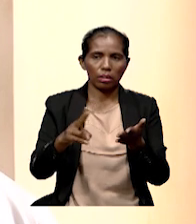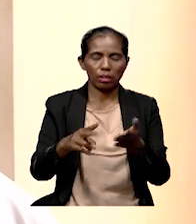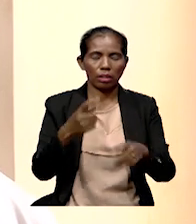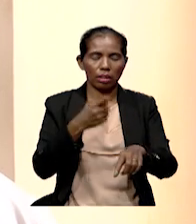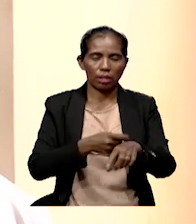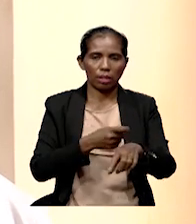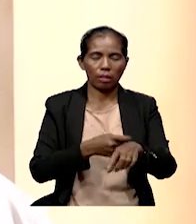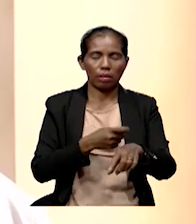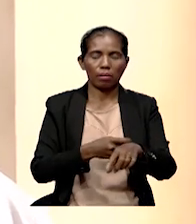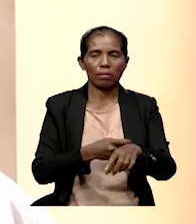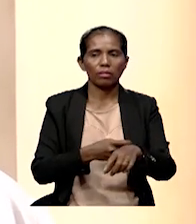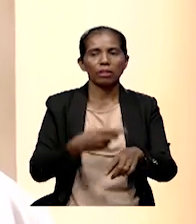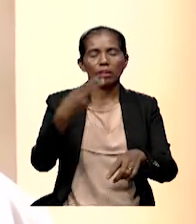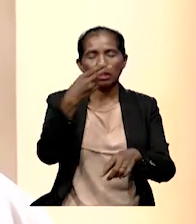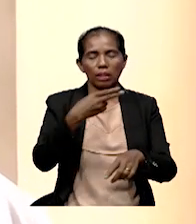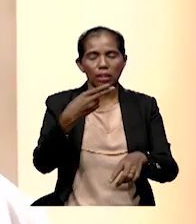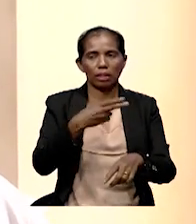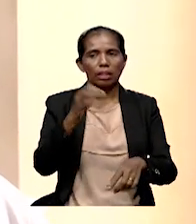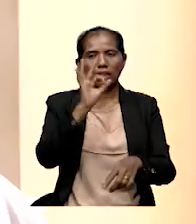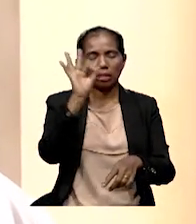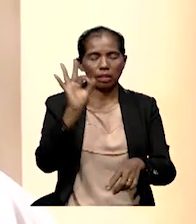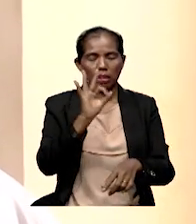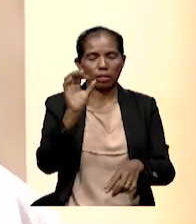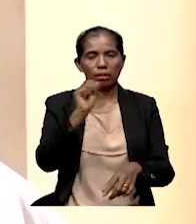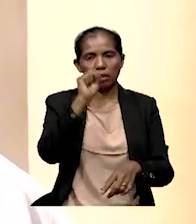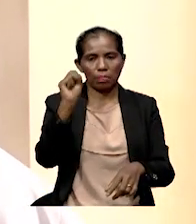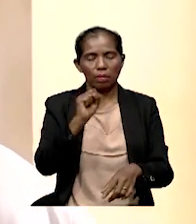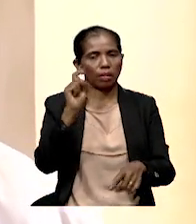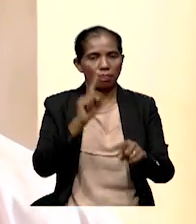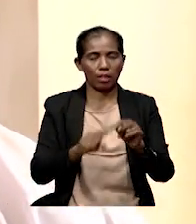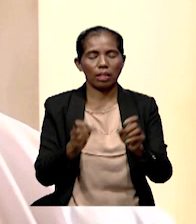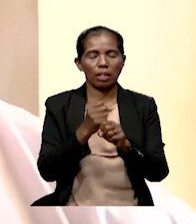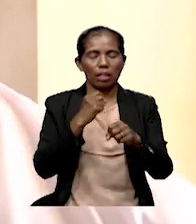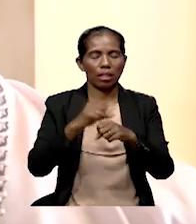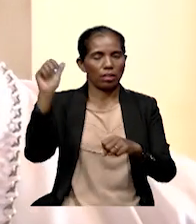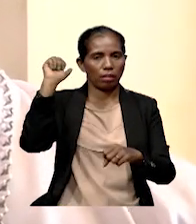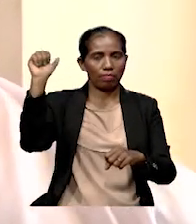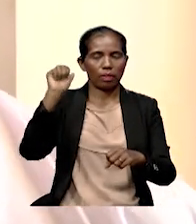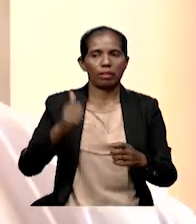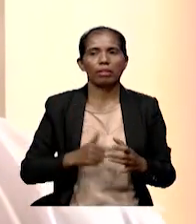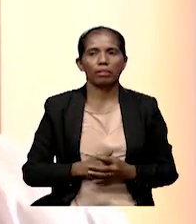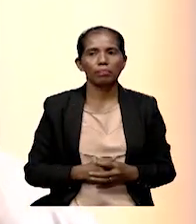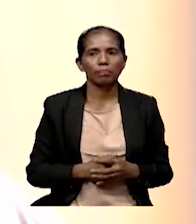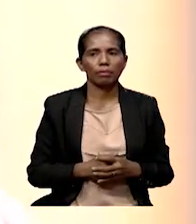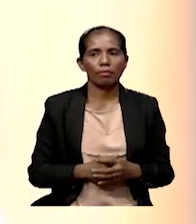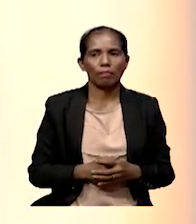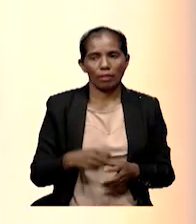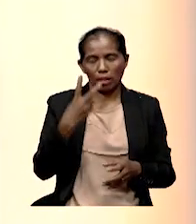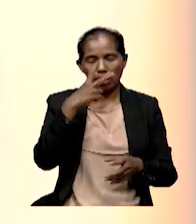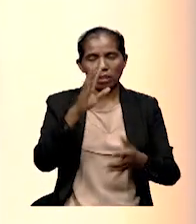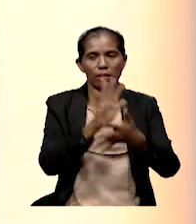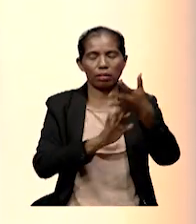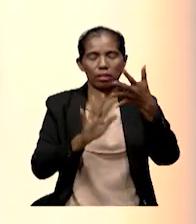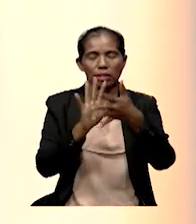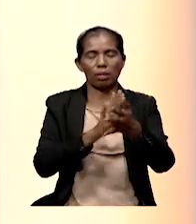Páscoa ninha, né, Magdean? Quinta-feira santa, sexta-feira e sábado. E hareba a celebração bota,